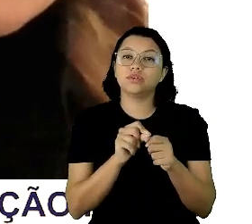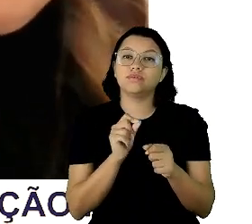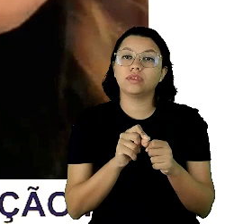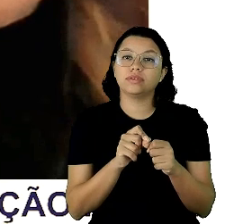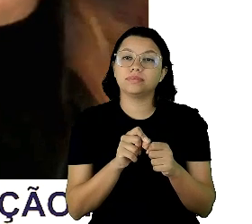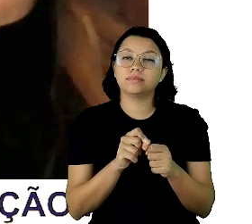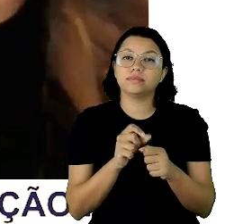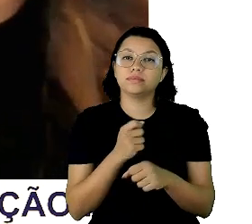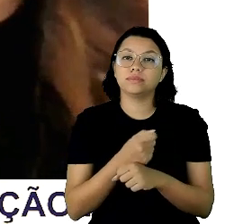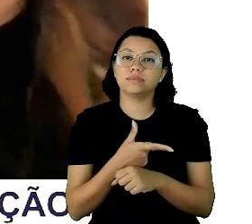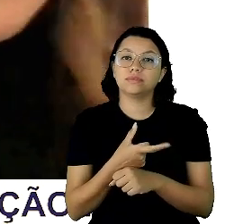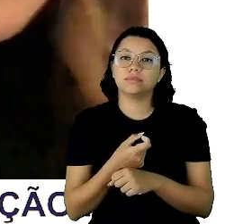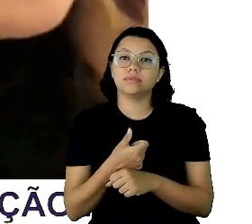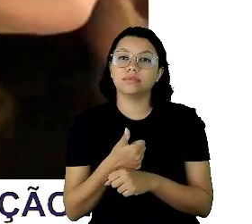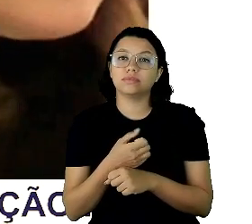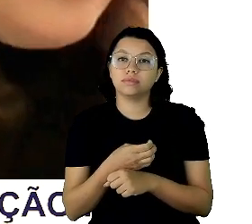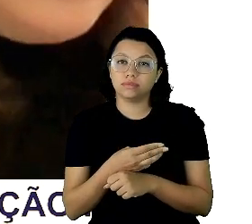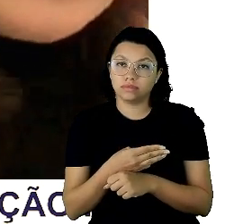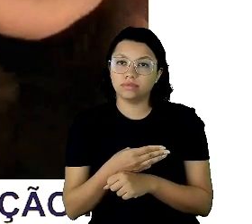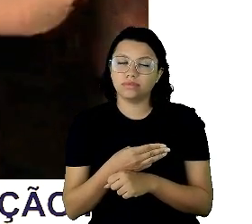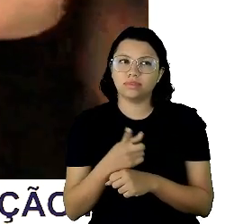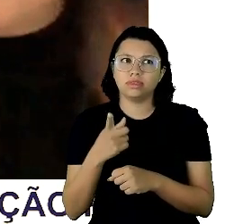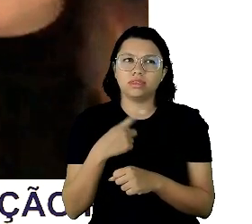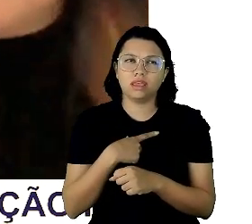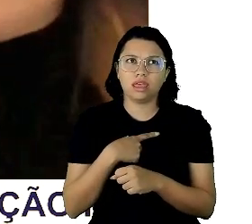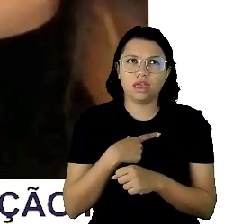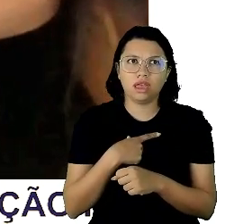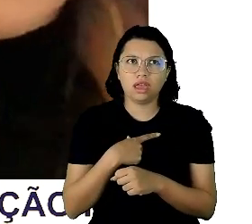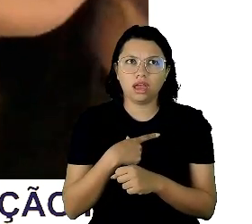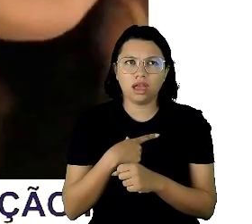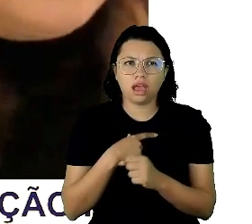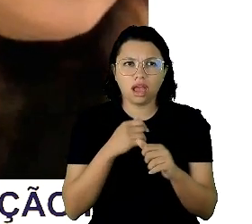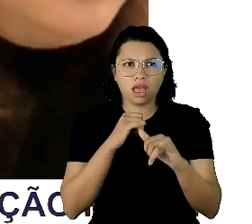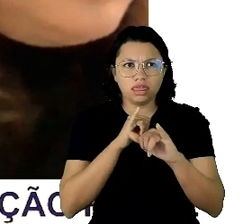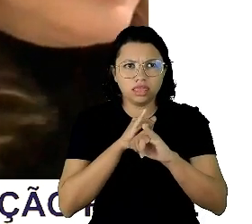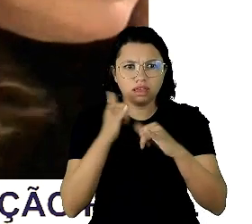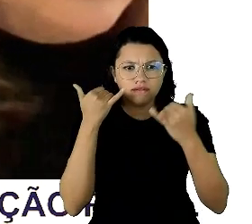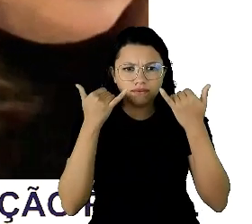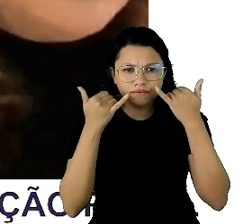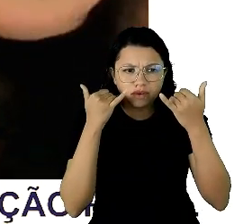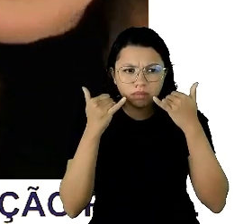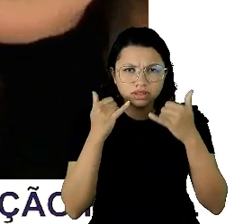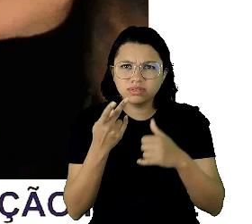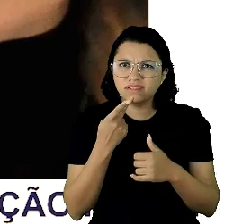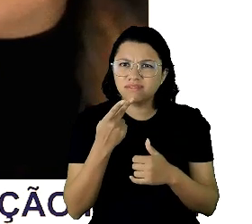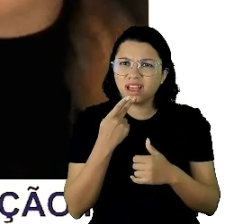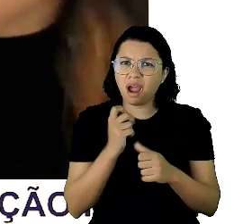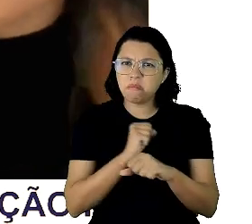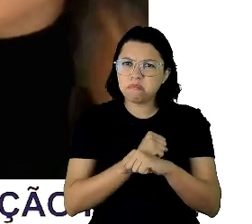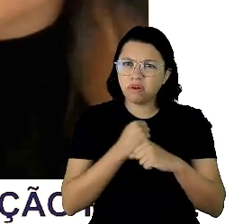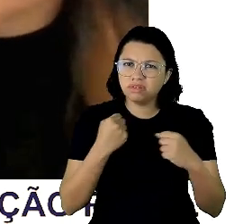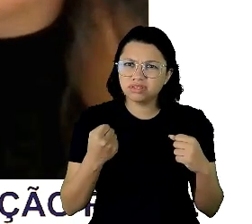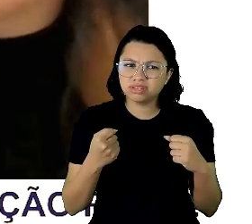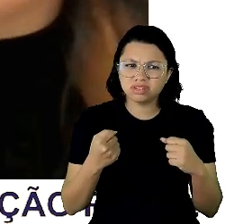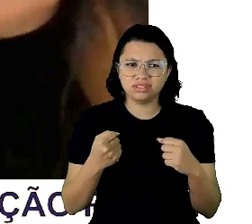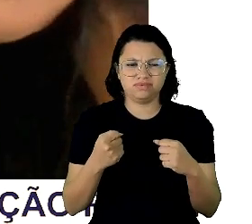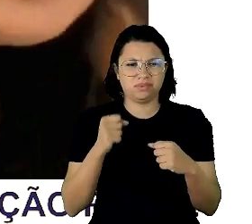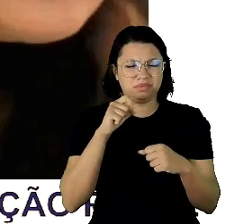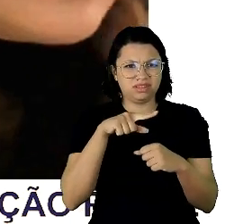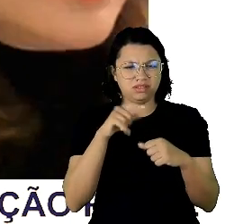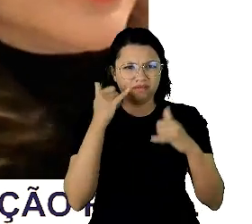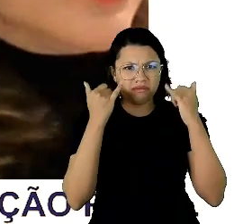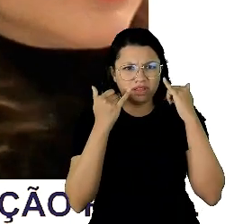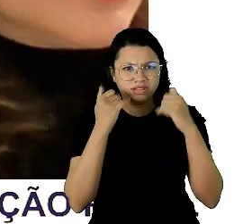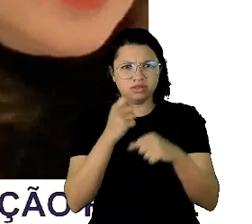de 2013, mas tem cada coisa que você fala assim, gente, não é possível que a gente está em 2013, sabe? 2013, que são